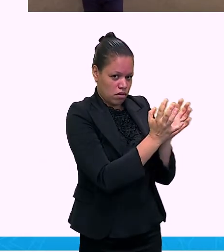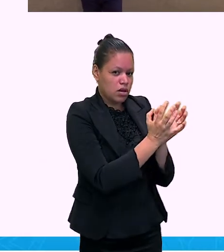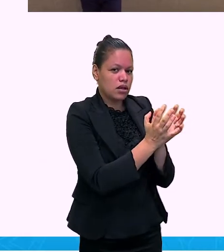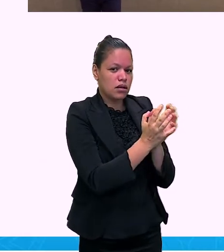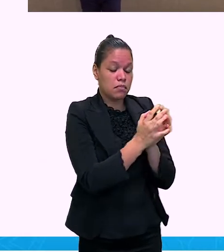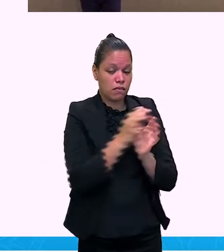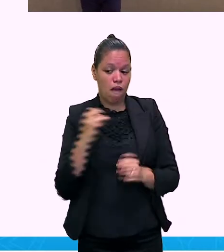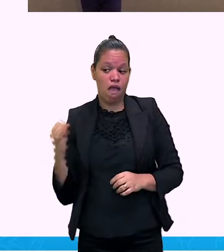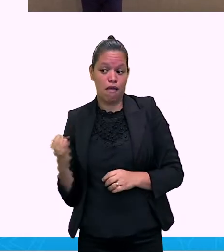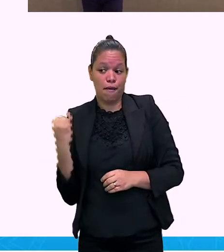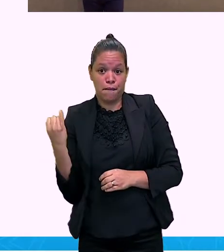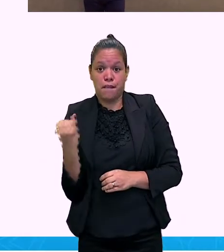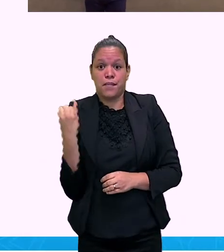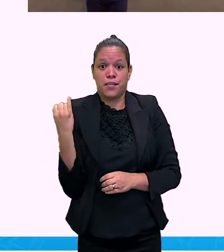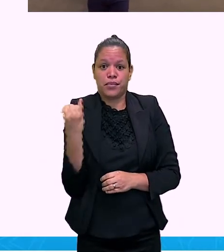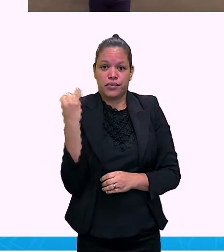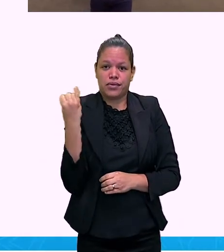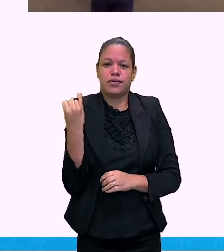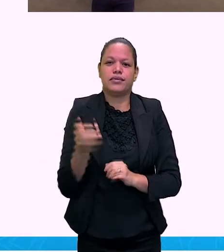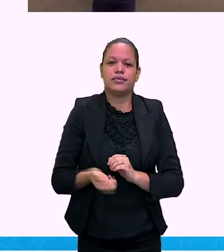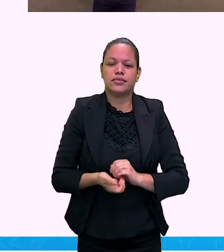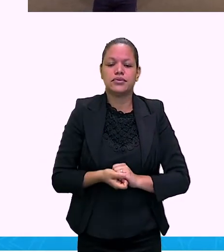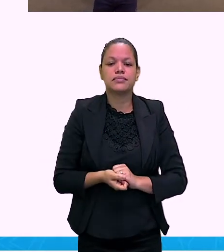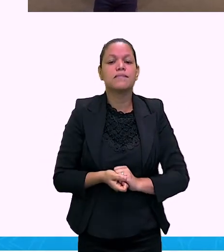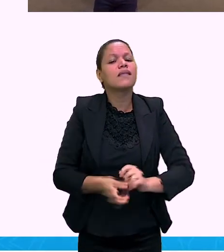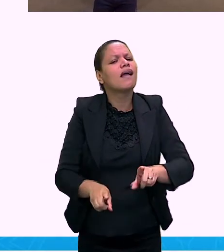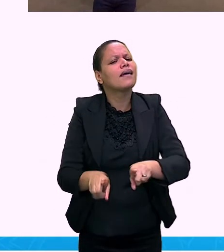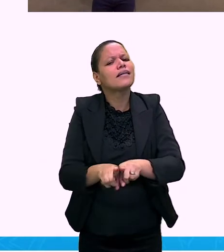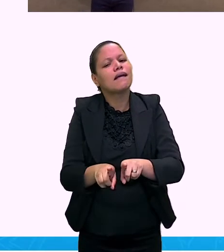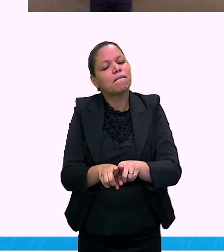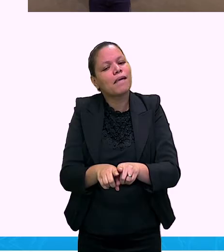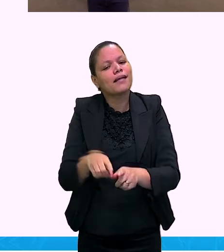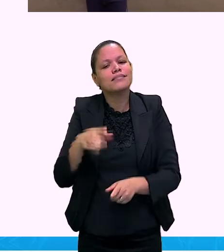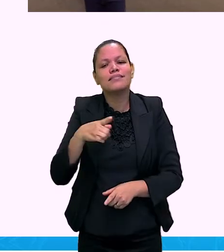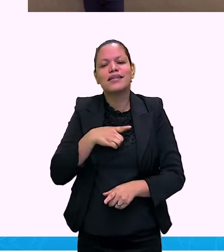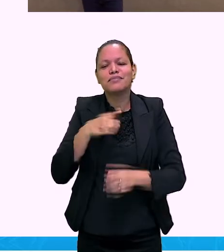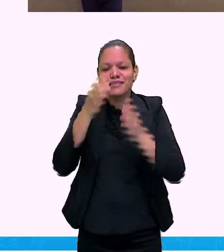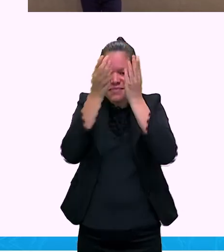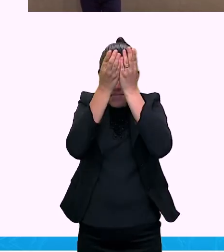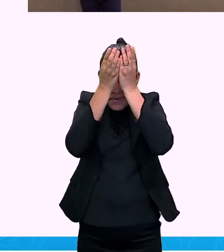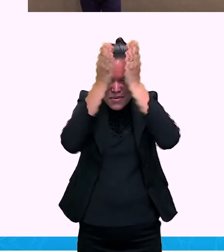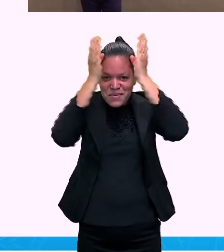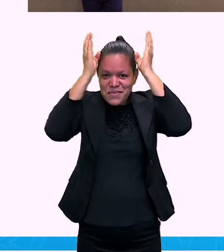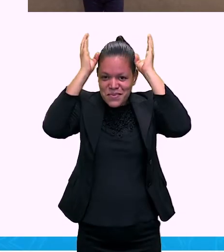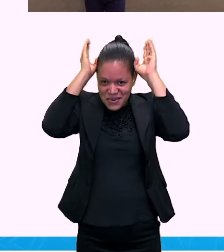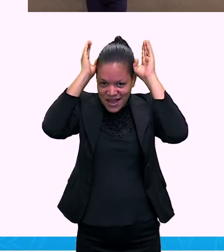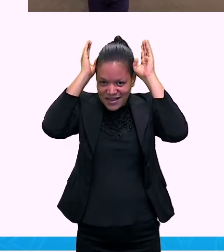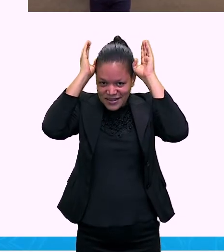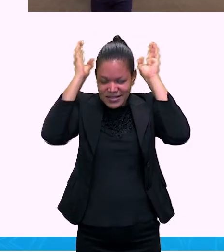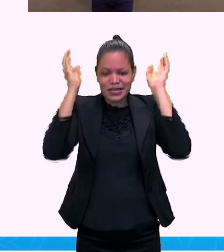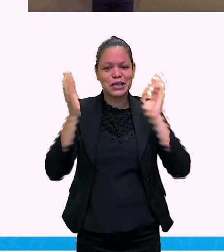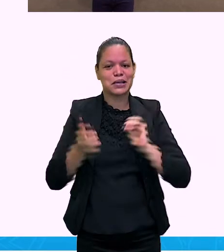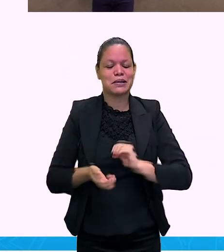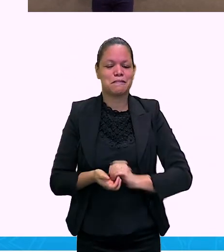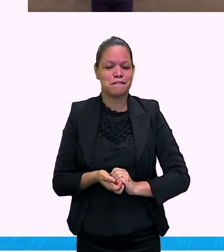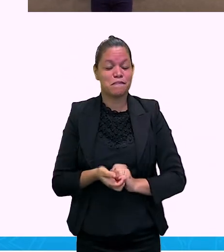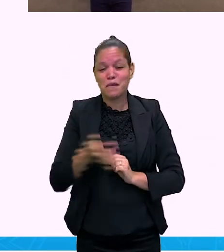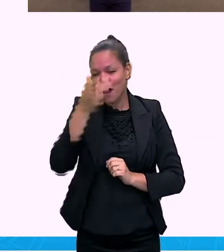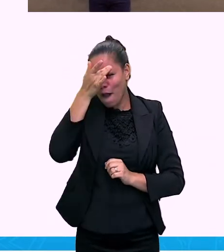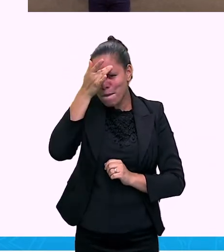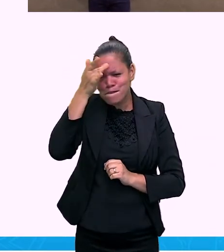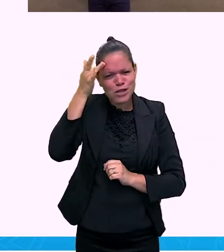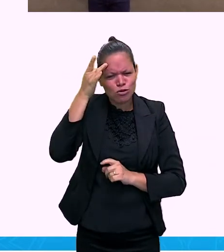importante dentro de uma tribo indígena. E também nós temos o cacique. O cacique ele já é uma pessoa